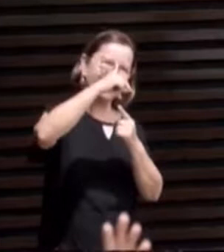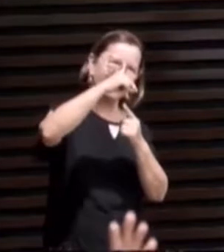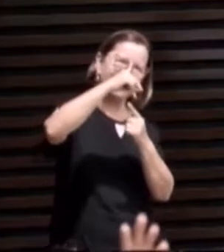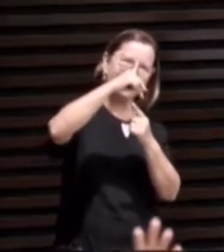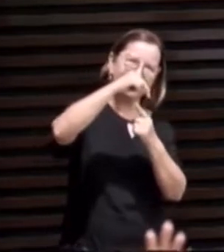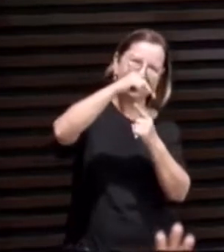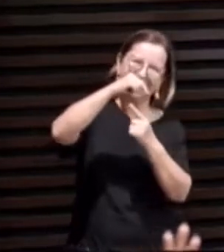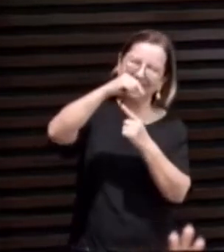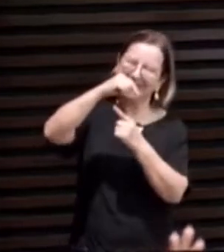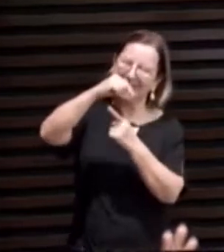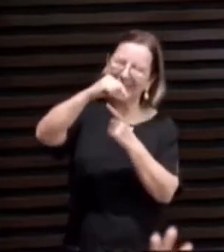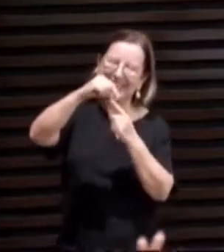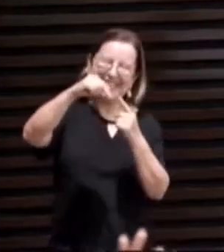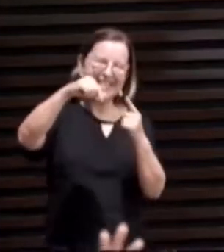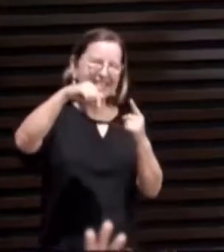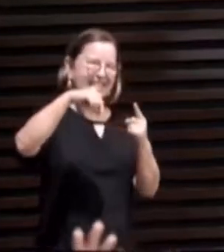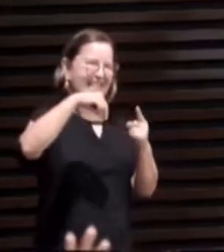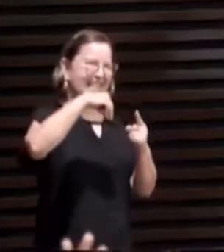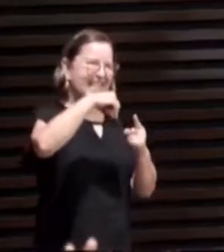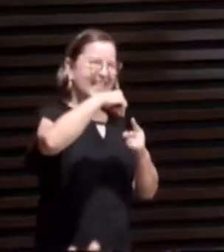Santo,